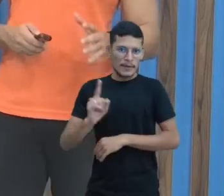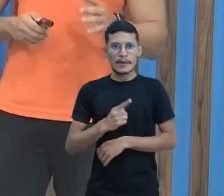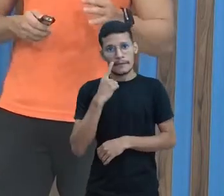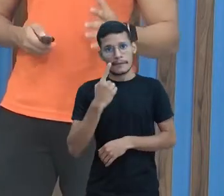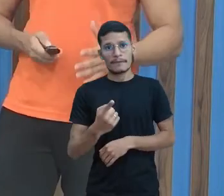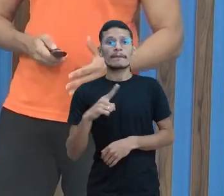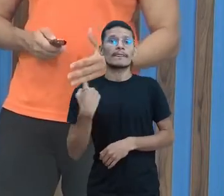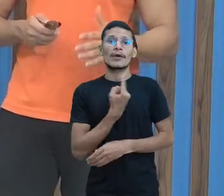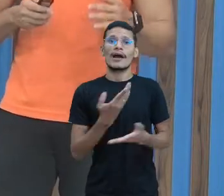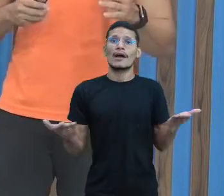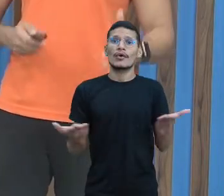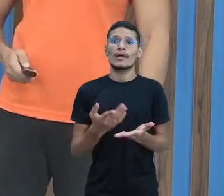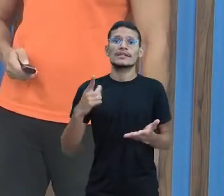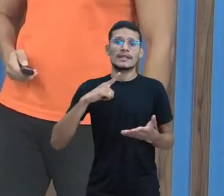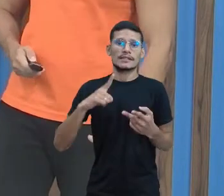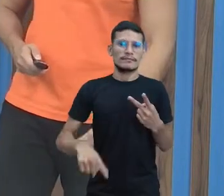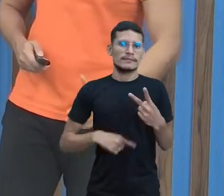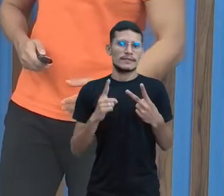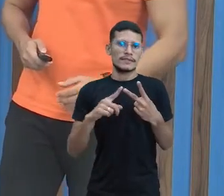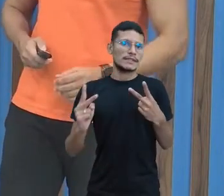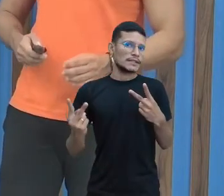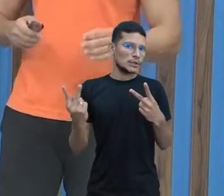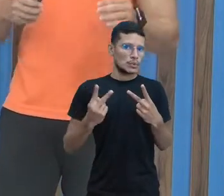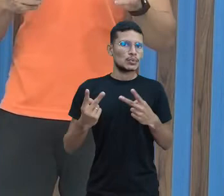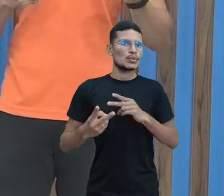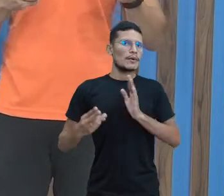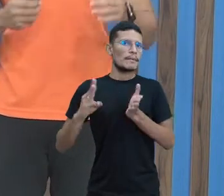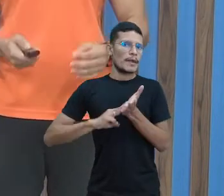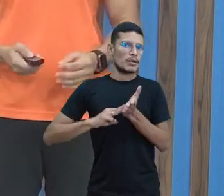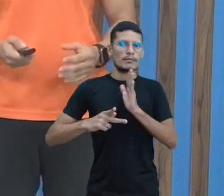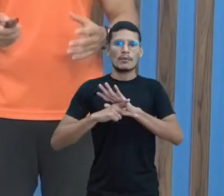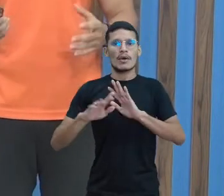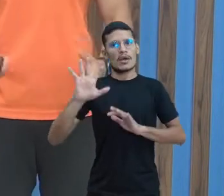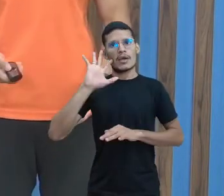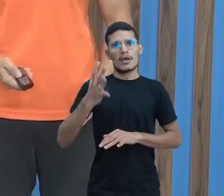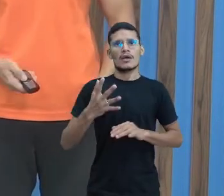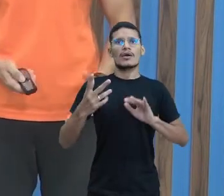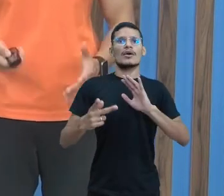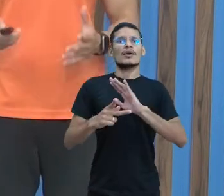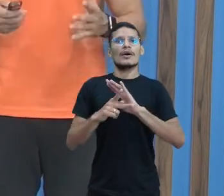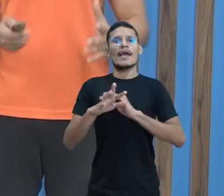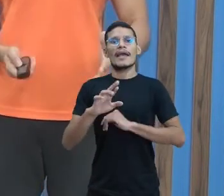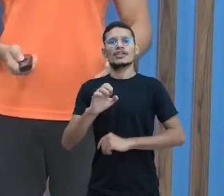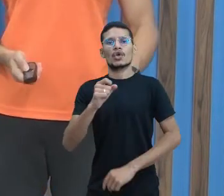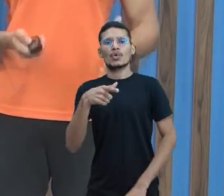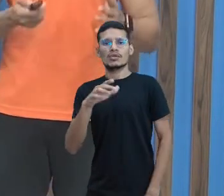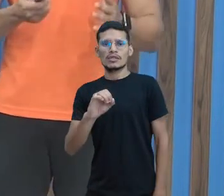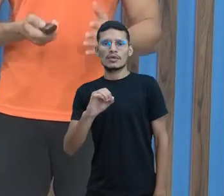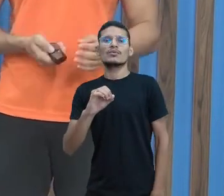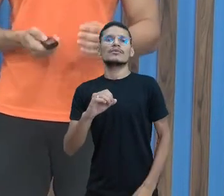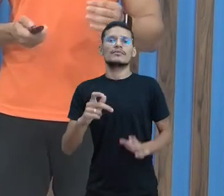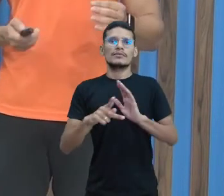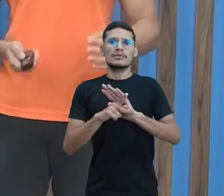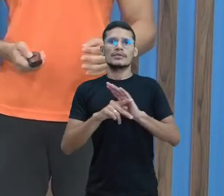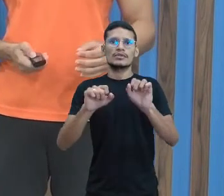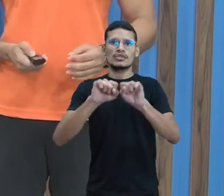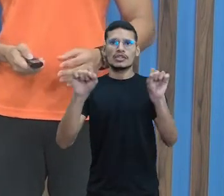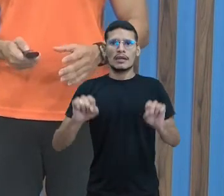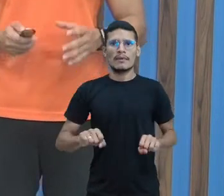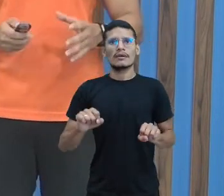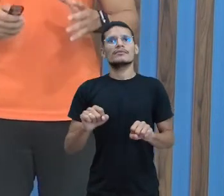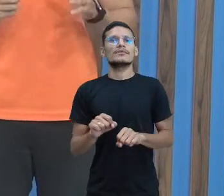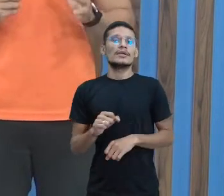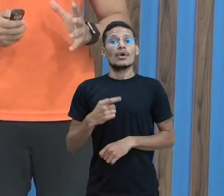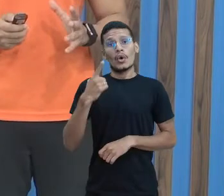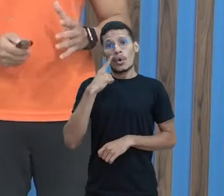pessoal, vamos agora para o segundo método, né, de resolução de um sistema de equação, que é o método da adição.